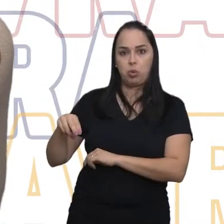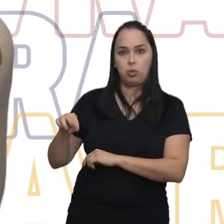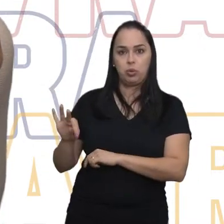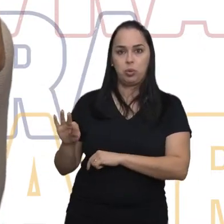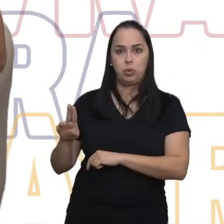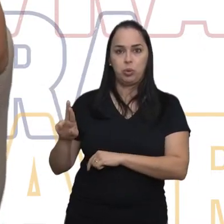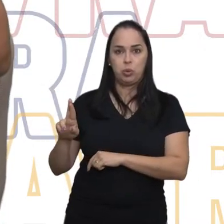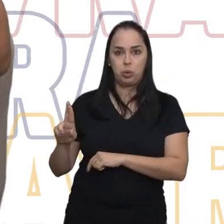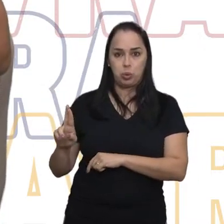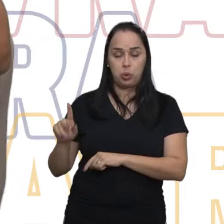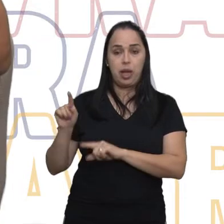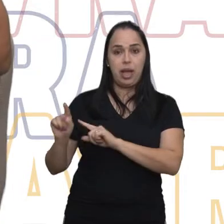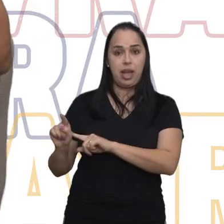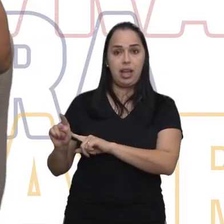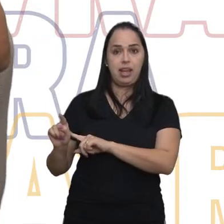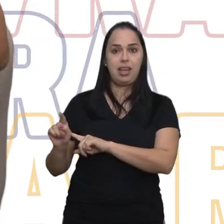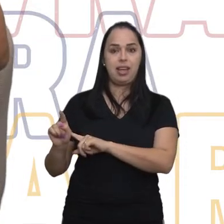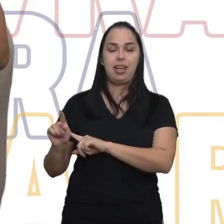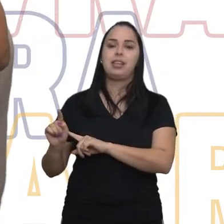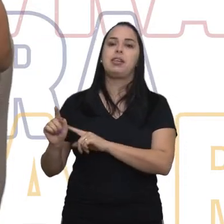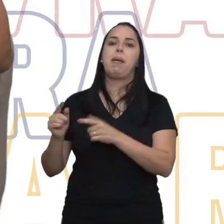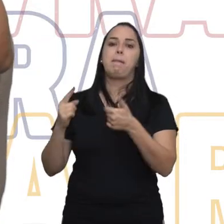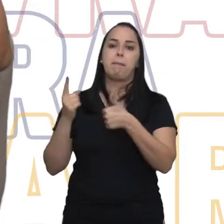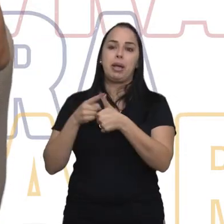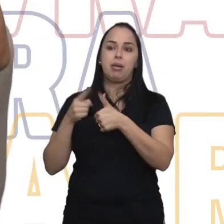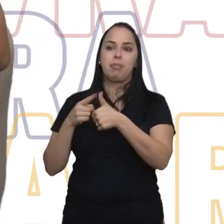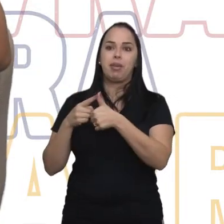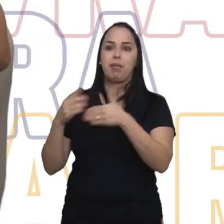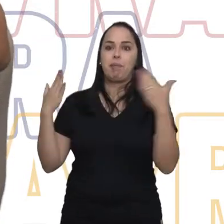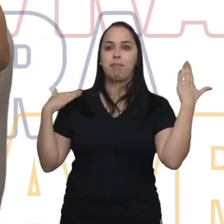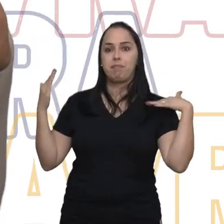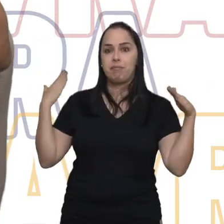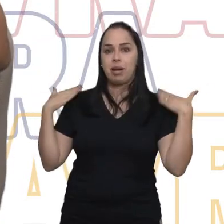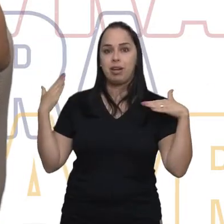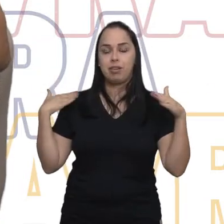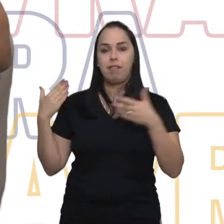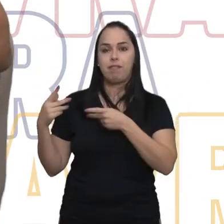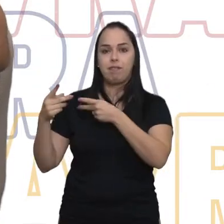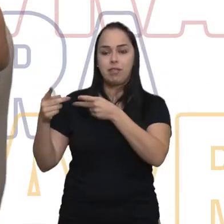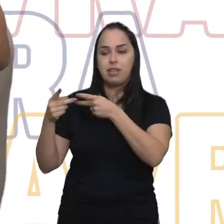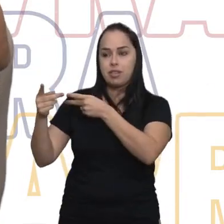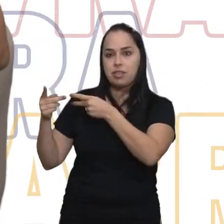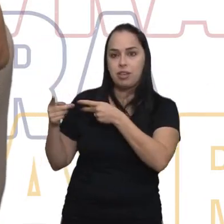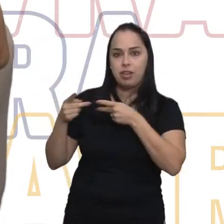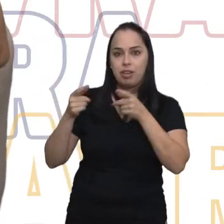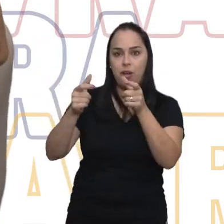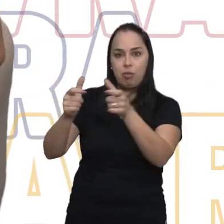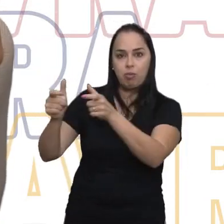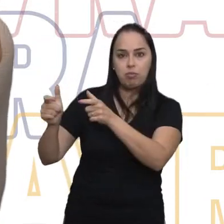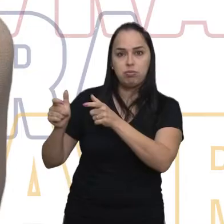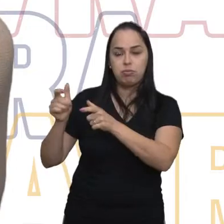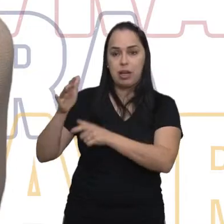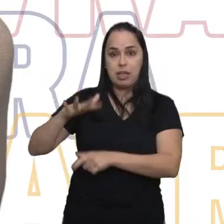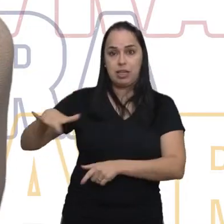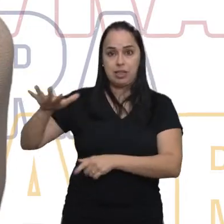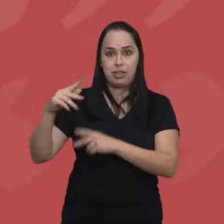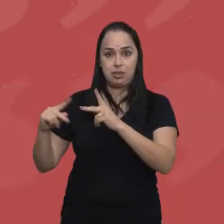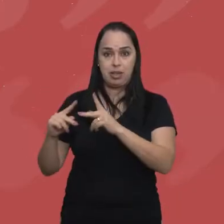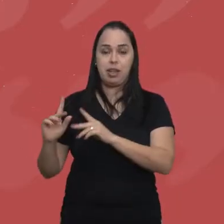né? Que eles fazem o tour pela cidade e tem um momento em que eles fazem a visita para o